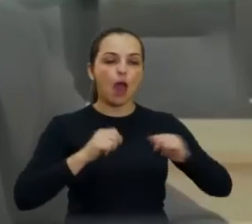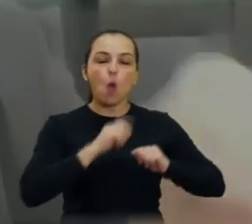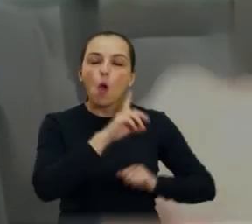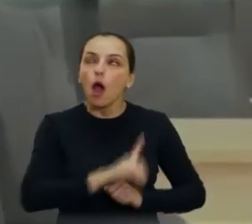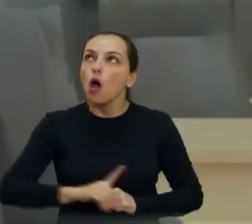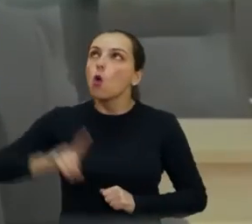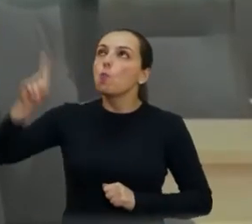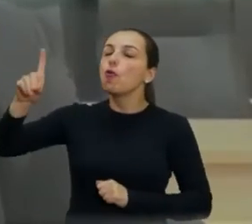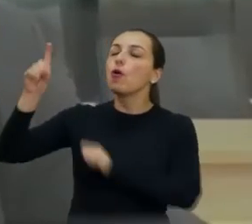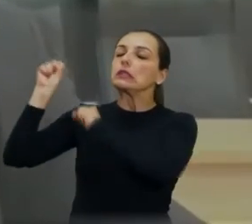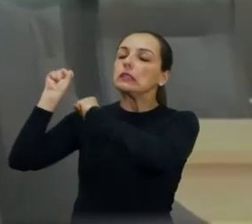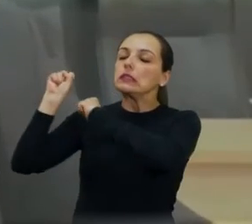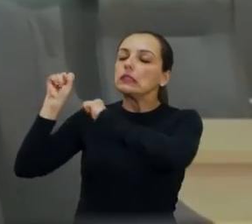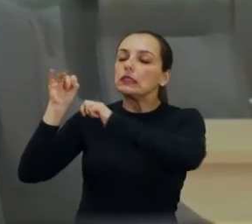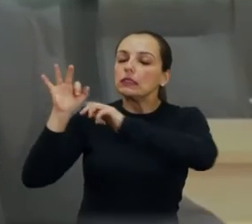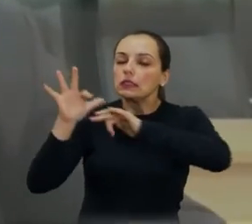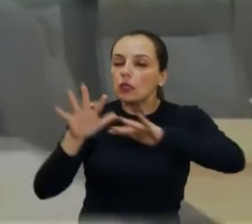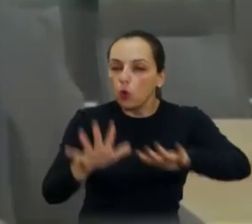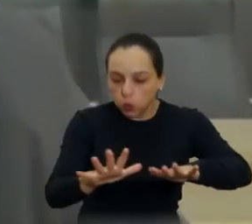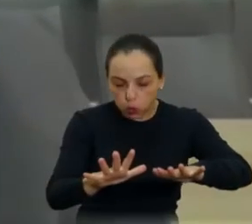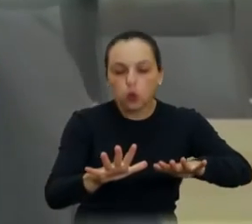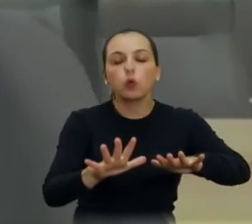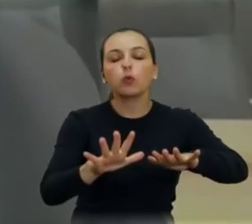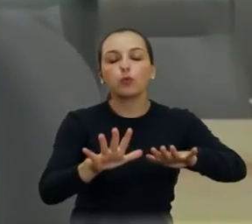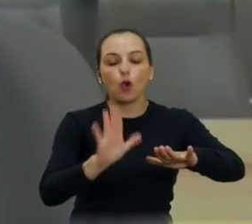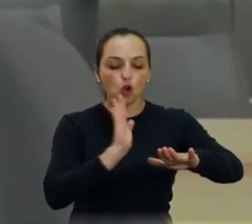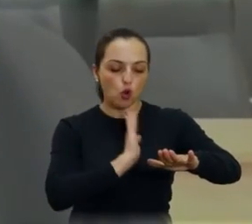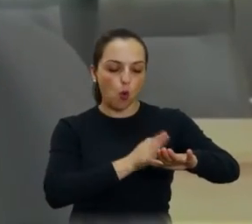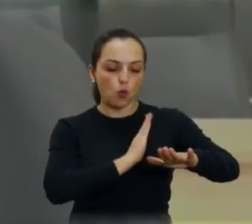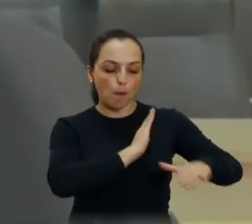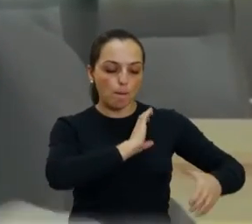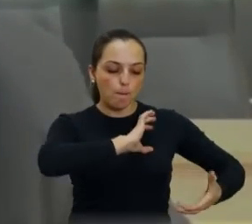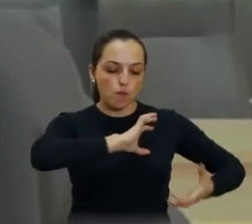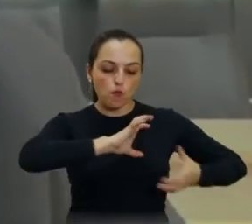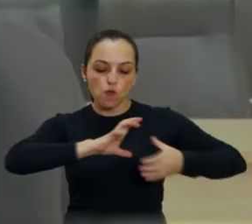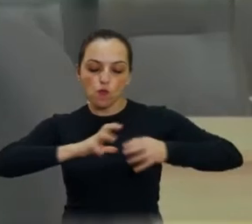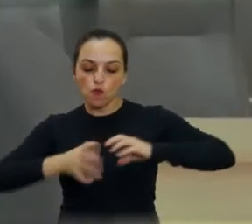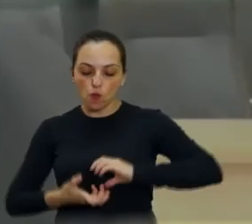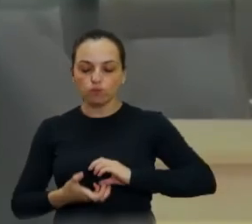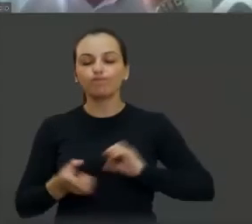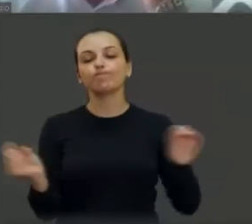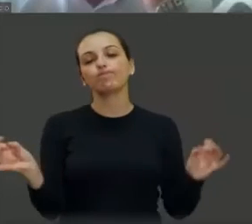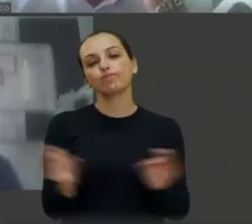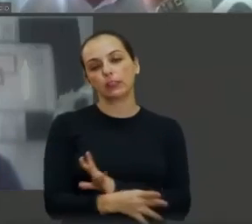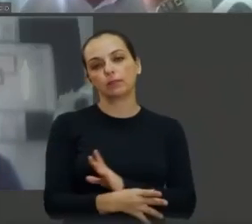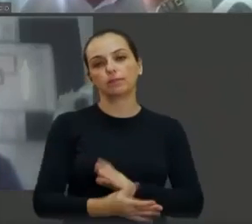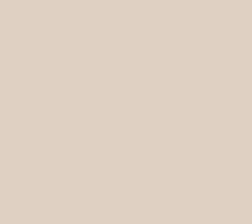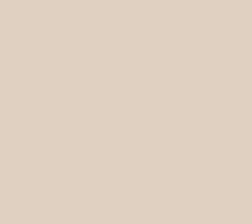Deus abençoe e mude o coração dessas pessoas. Finalizo minha fala.